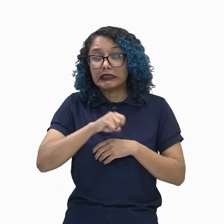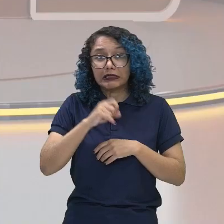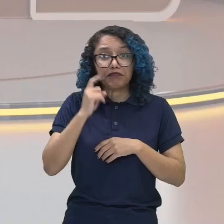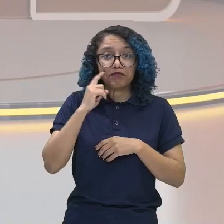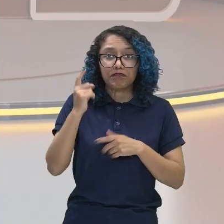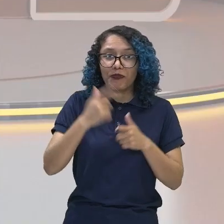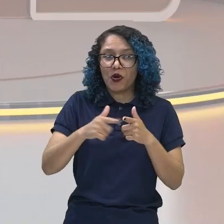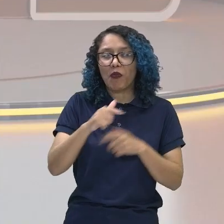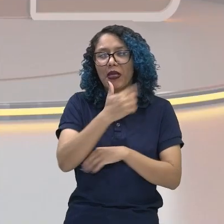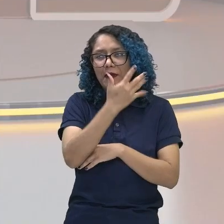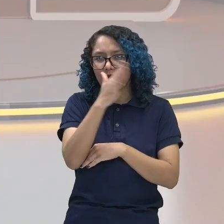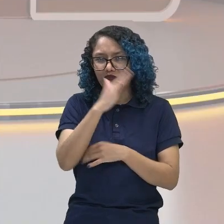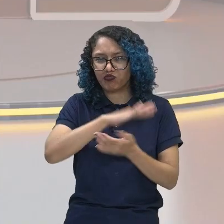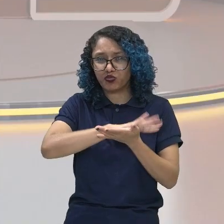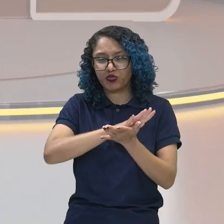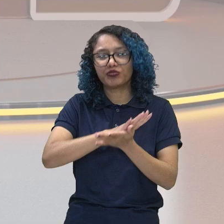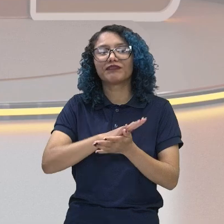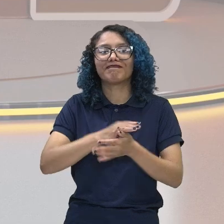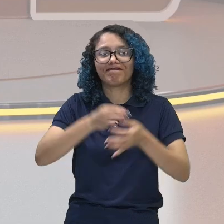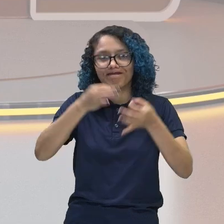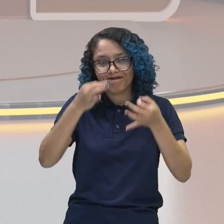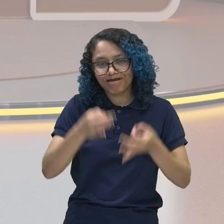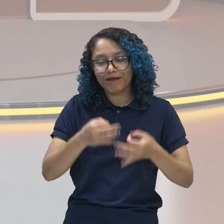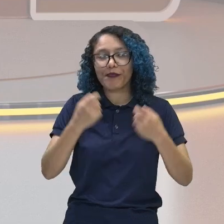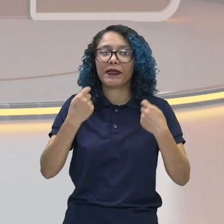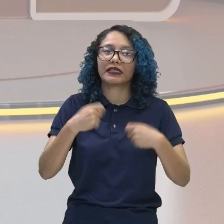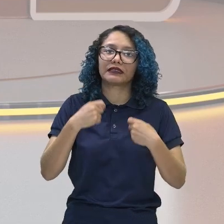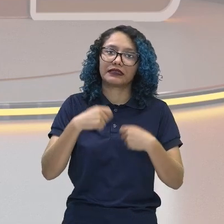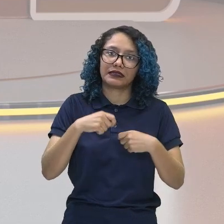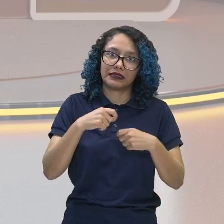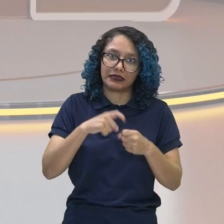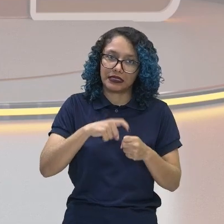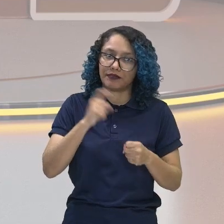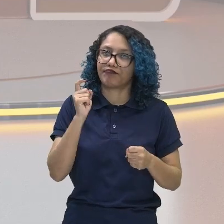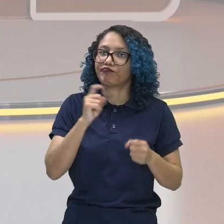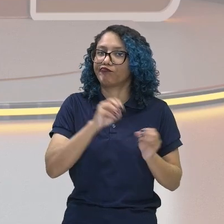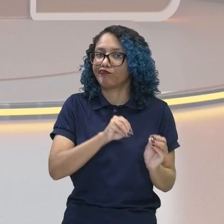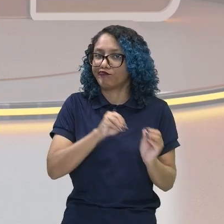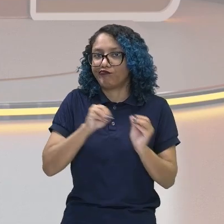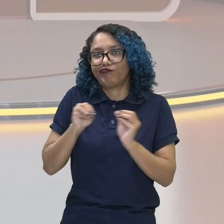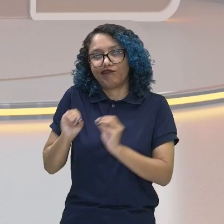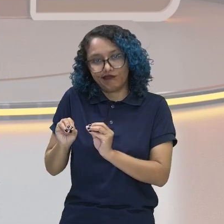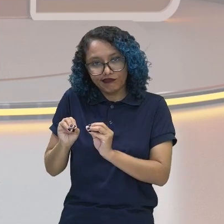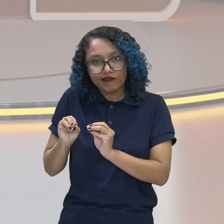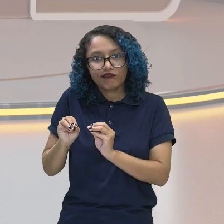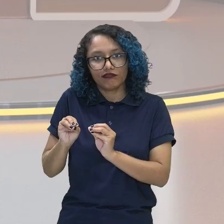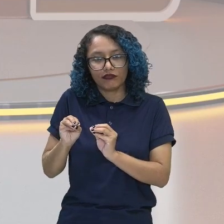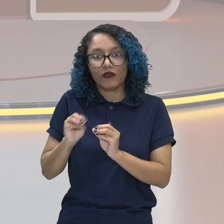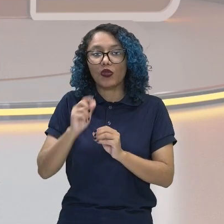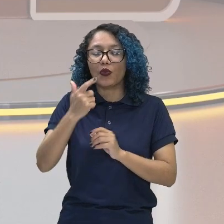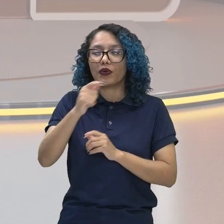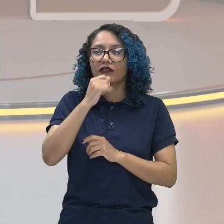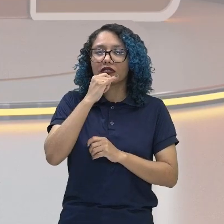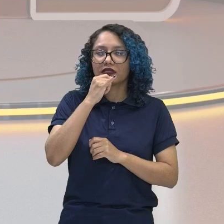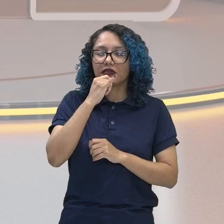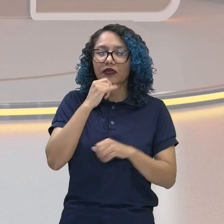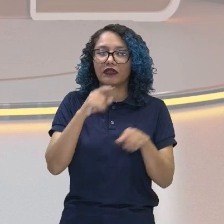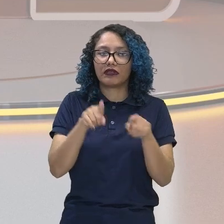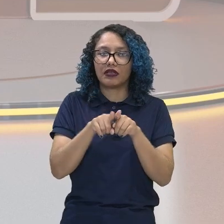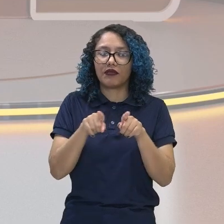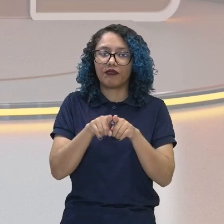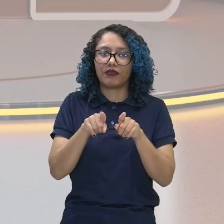natural, aí eles realmente têm a certeza que eles precisam sair daquele local. Outros exemplos, né,